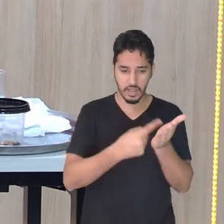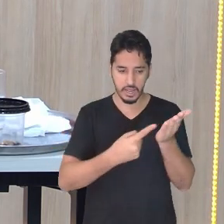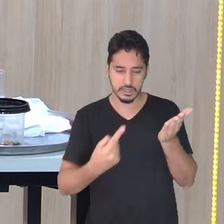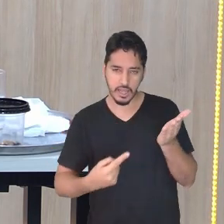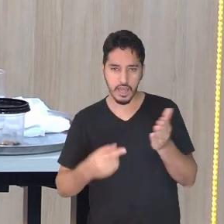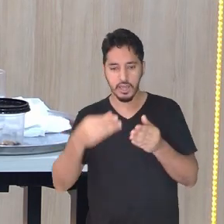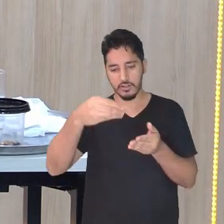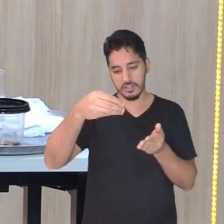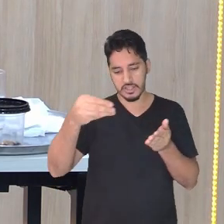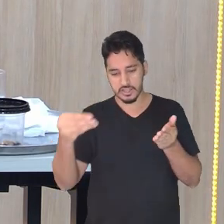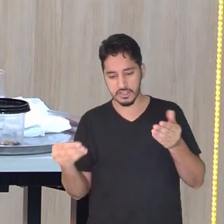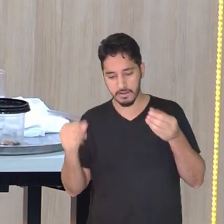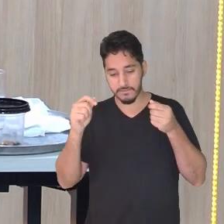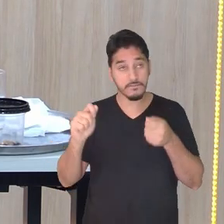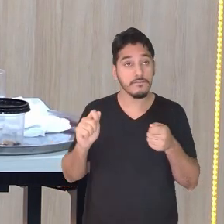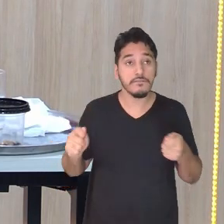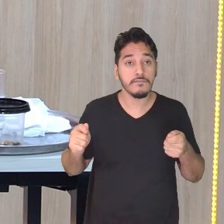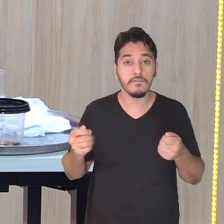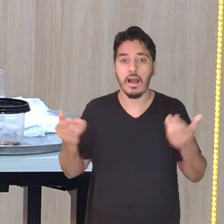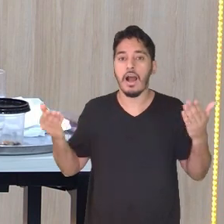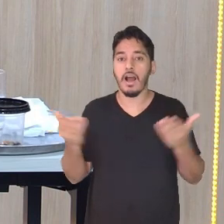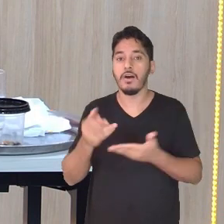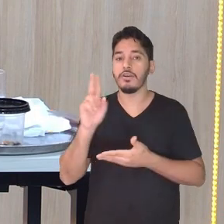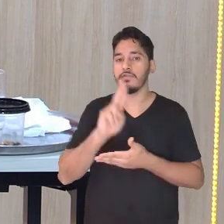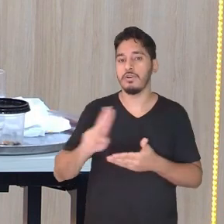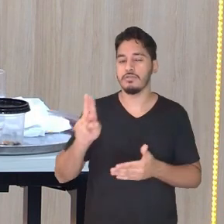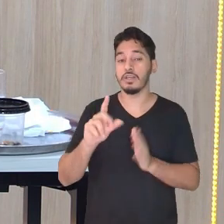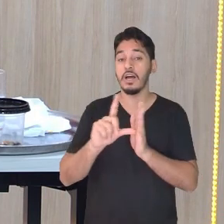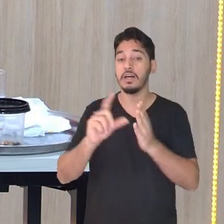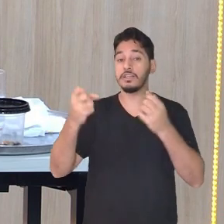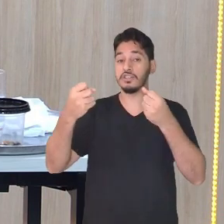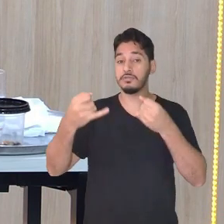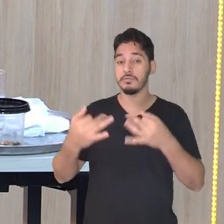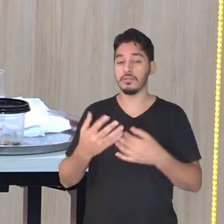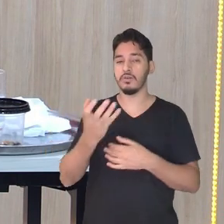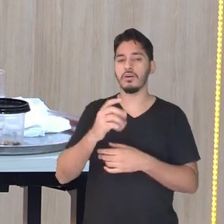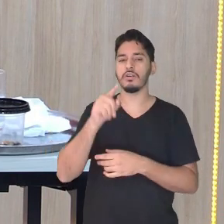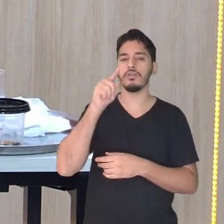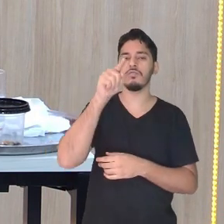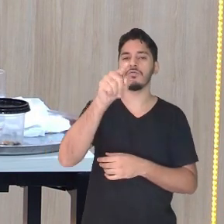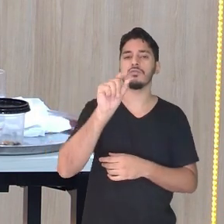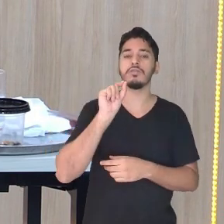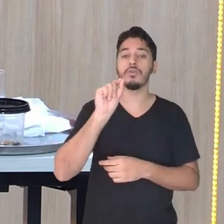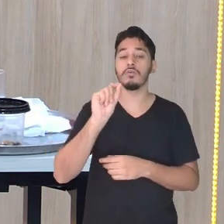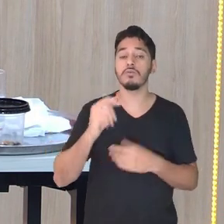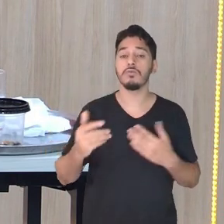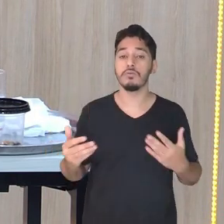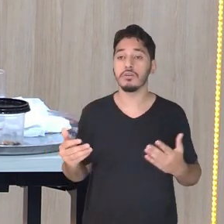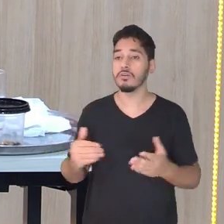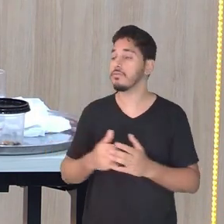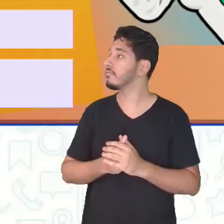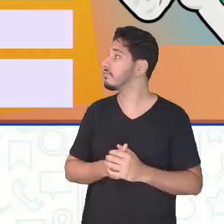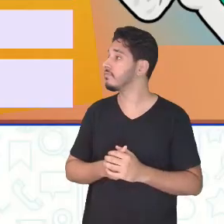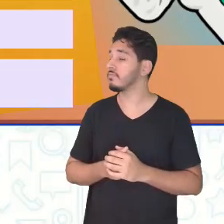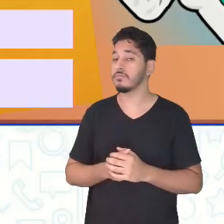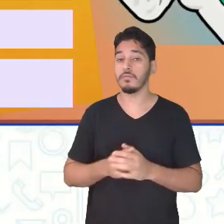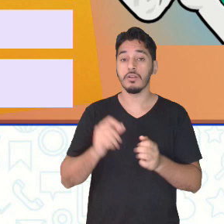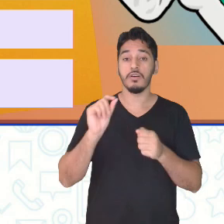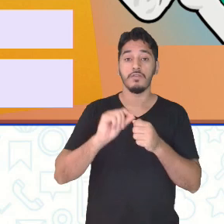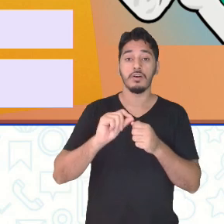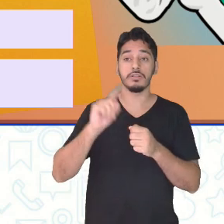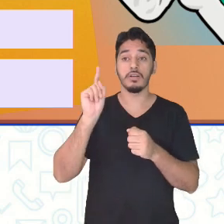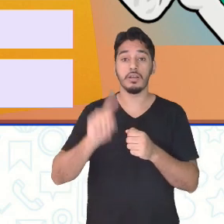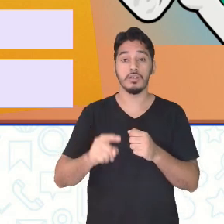caderno ou uma folha de papel? Então, antes de explicar a atividade, eu quero que vocês, vamos lá, que vocês façam